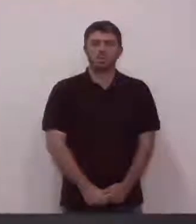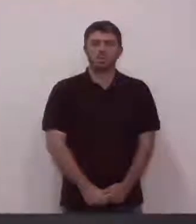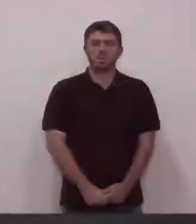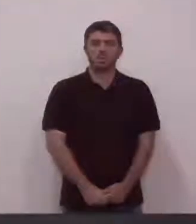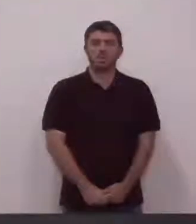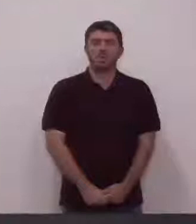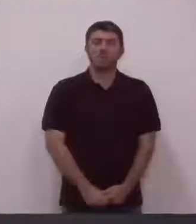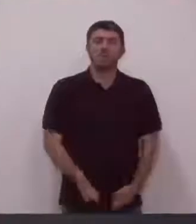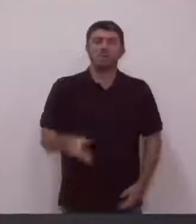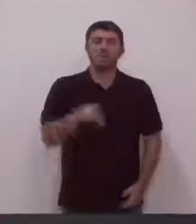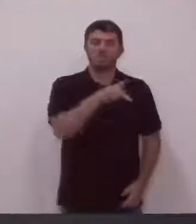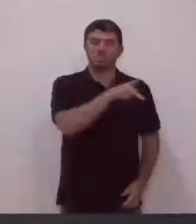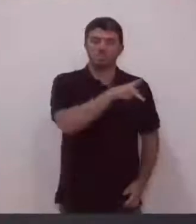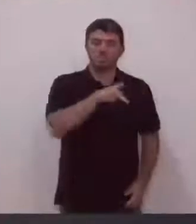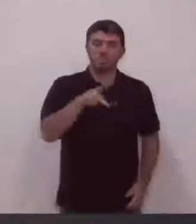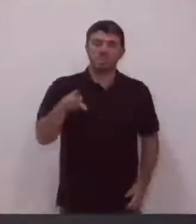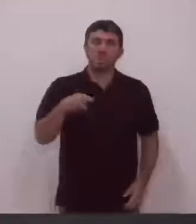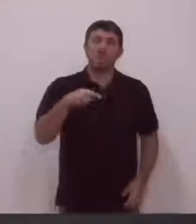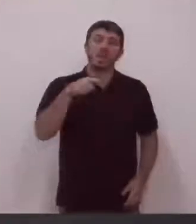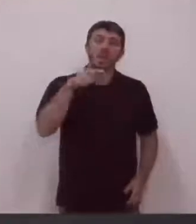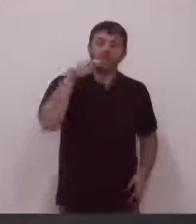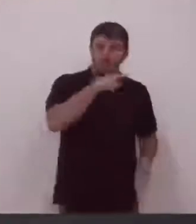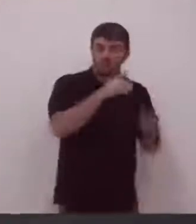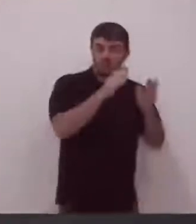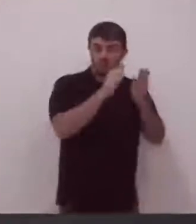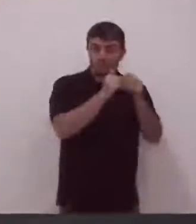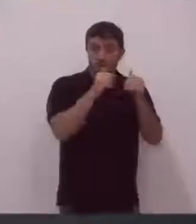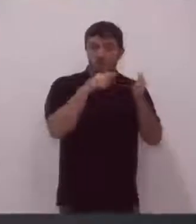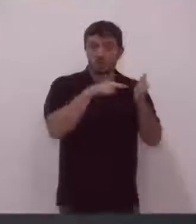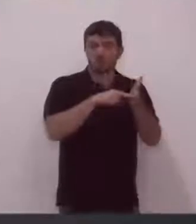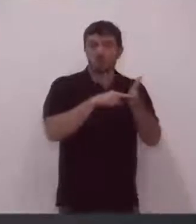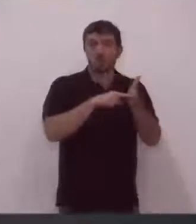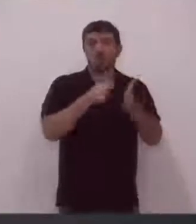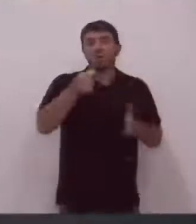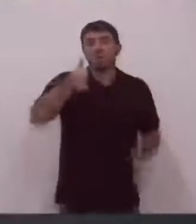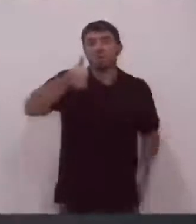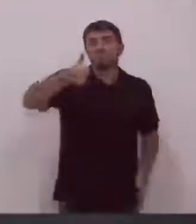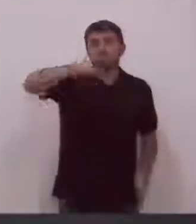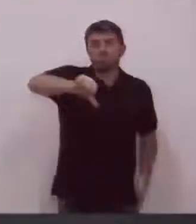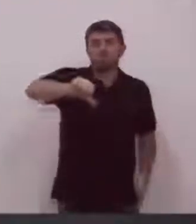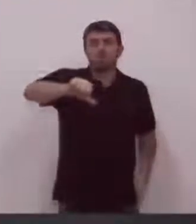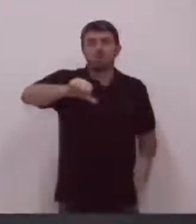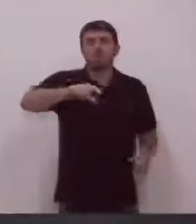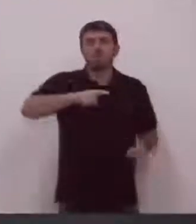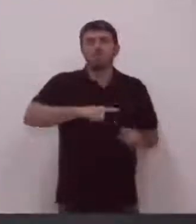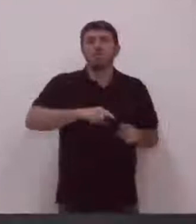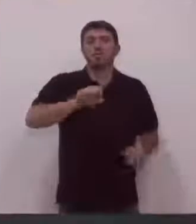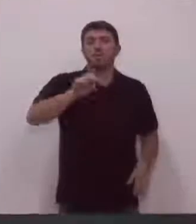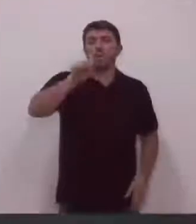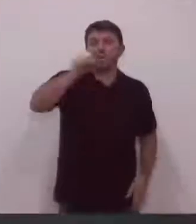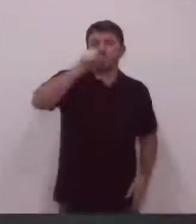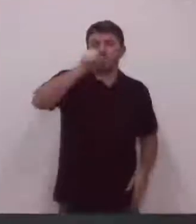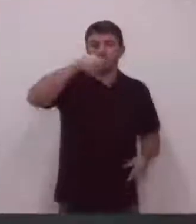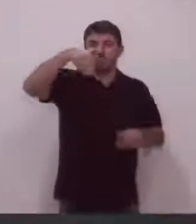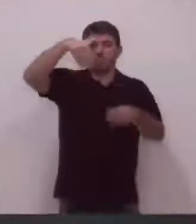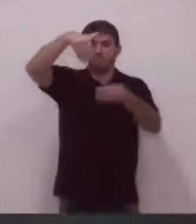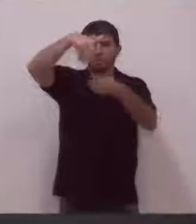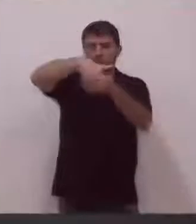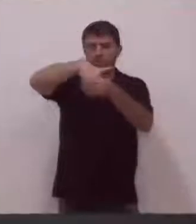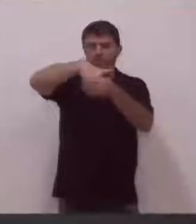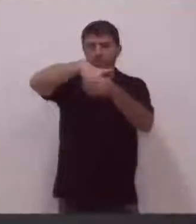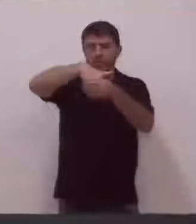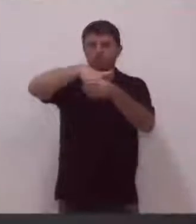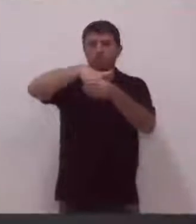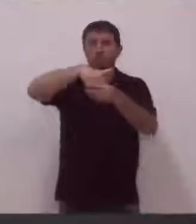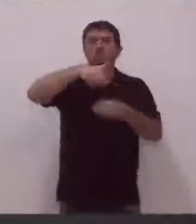Senhor presidente, o pedido foi rejeitado por 8 votos favoráveis e